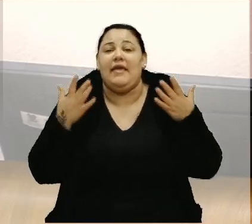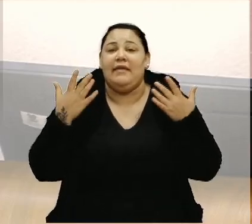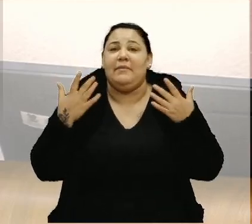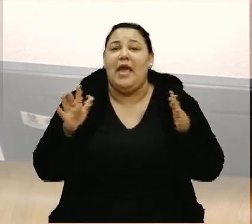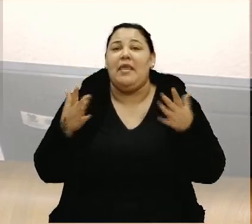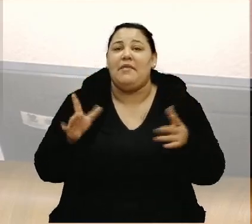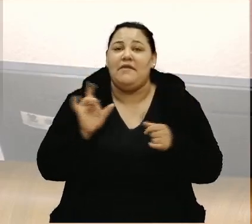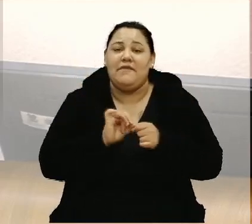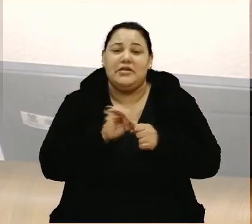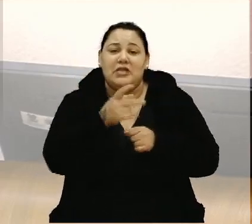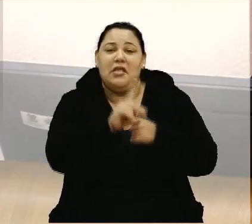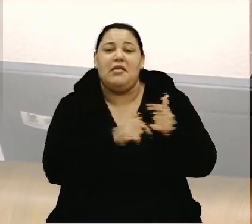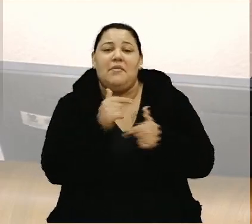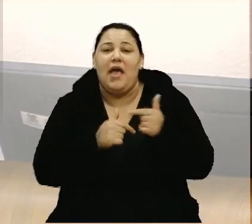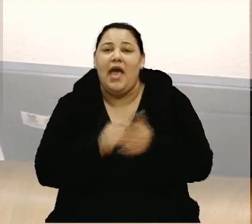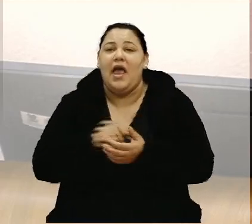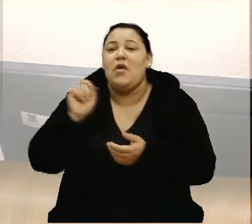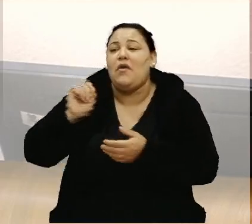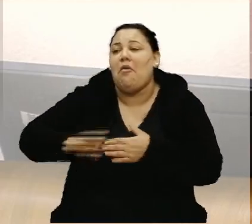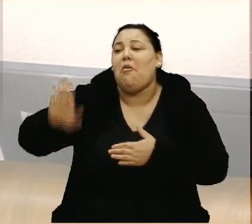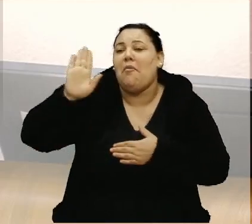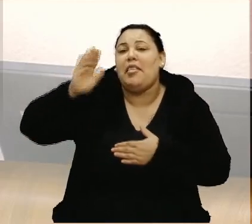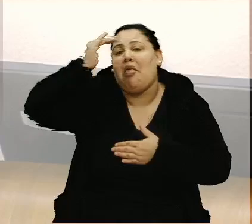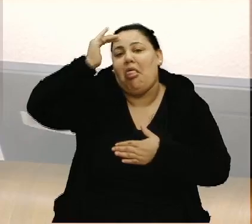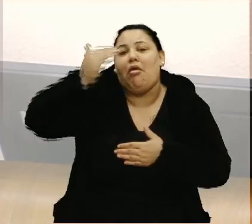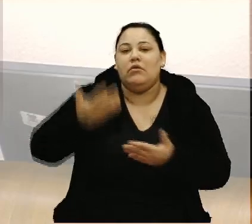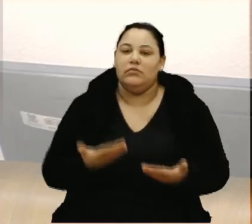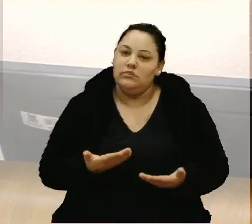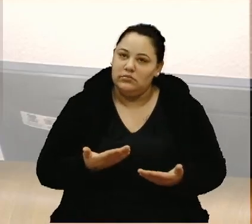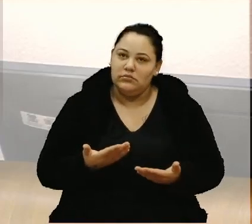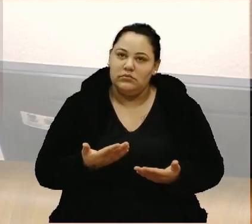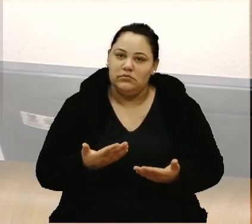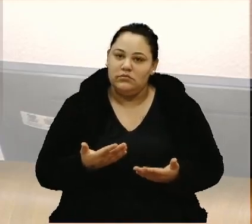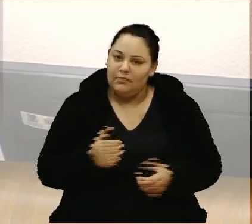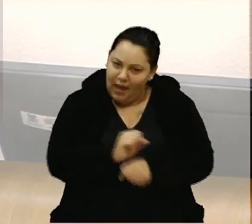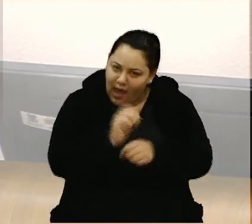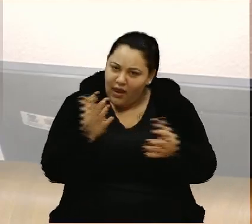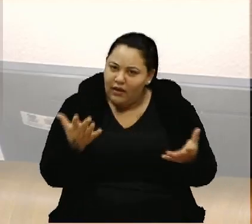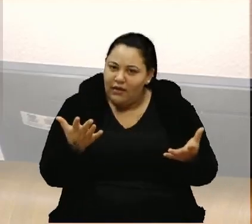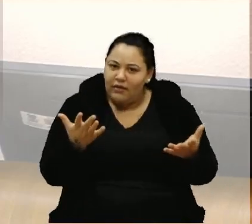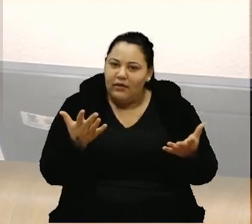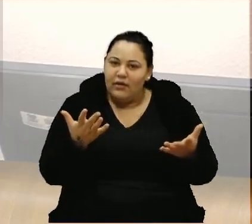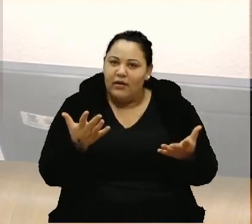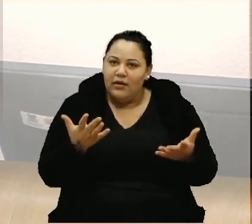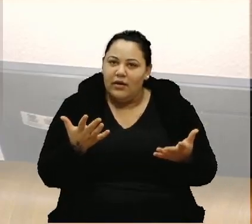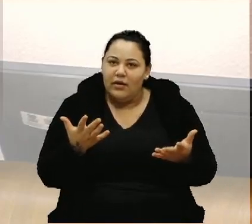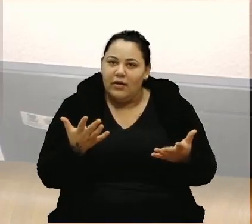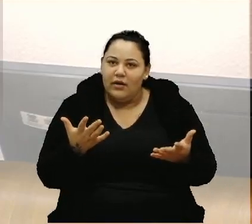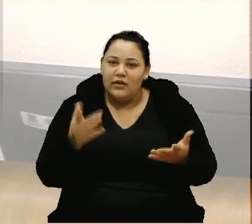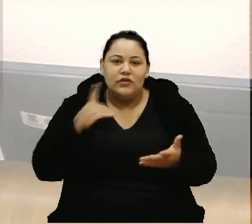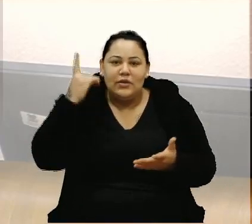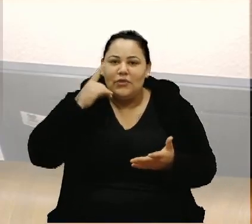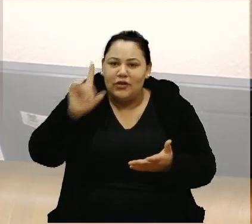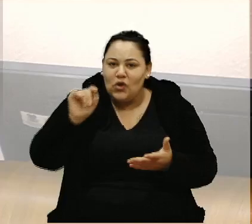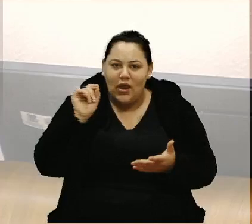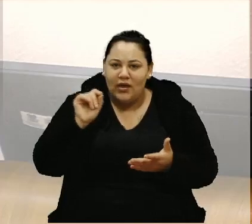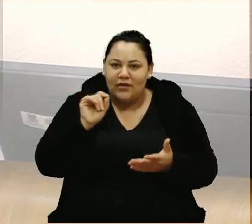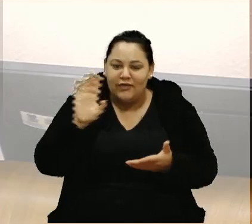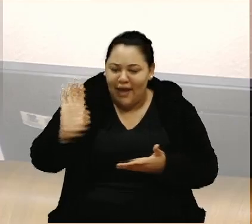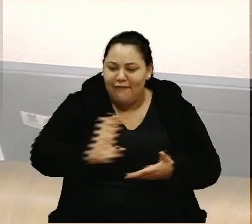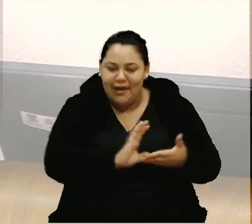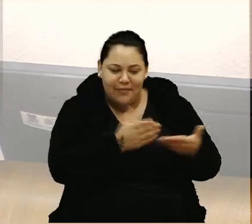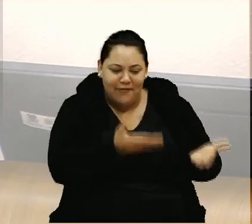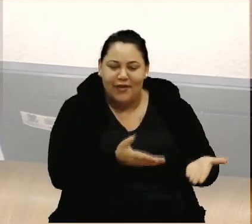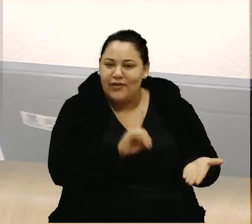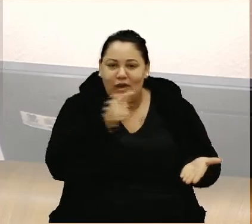seu trabalho, o que prometeu está cumprindo. Mas peraí, mas se não fossem os deputados eleitos, talvez nós não